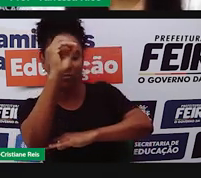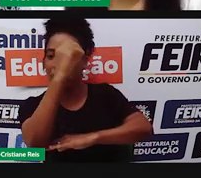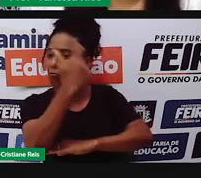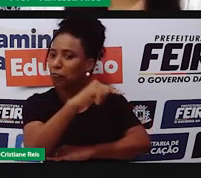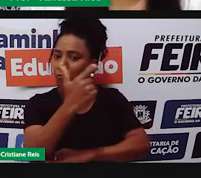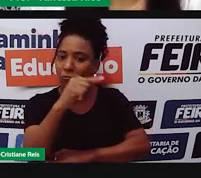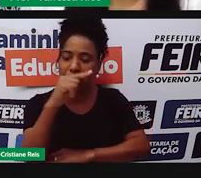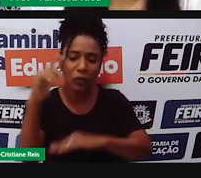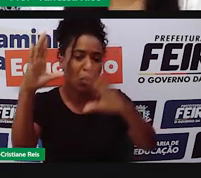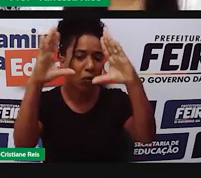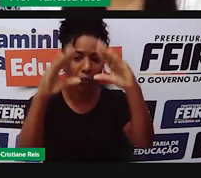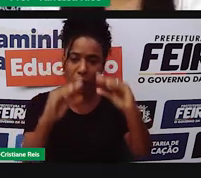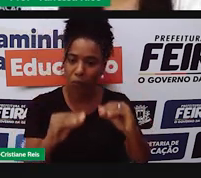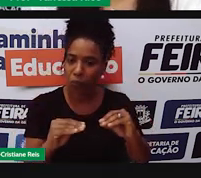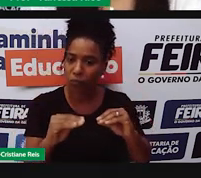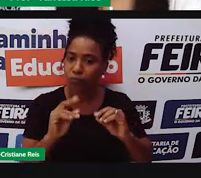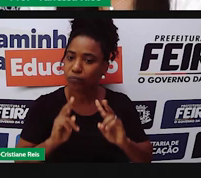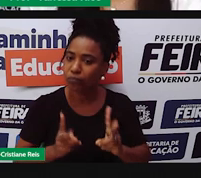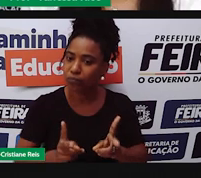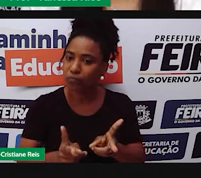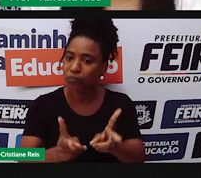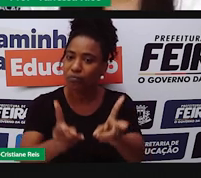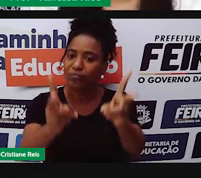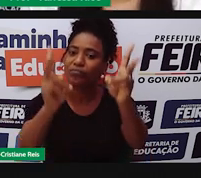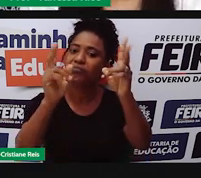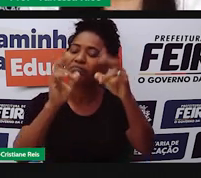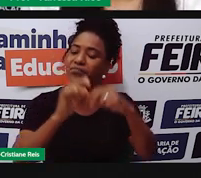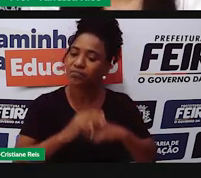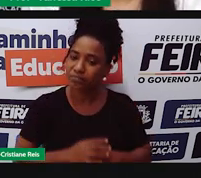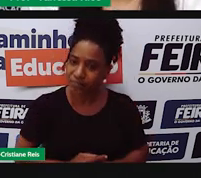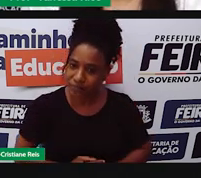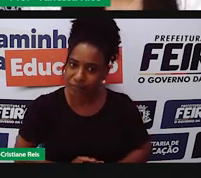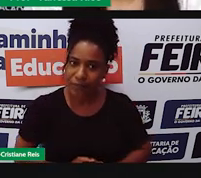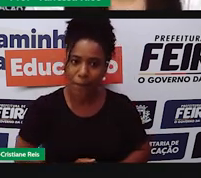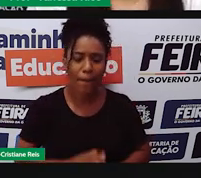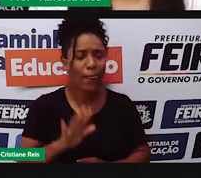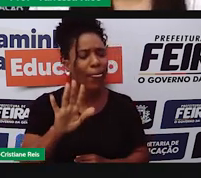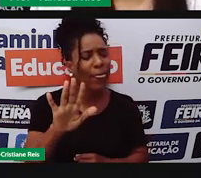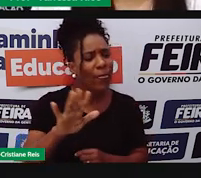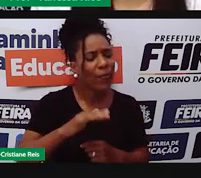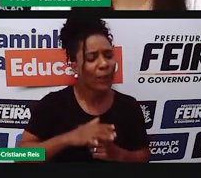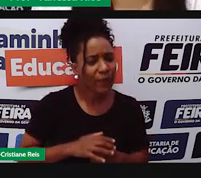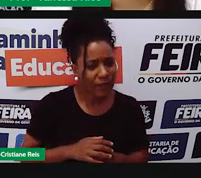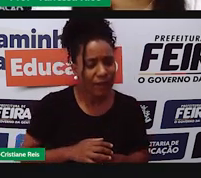eterna. E o que aconteceria aí com os